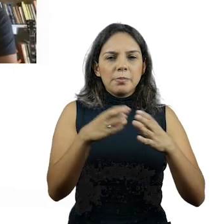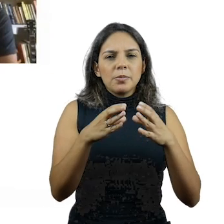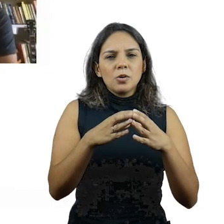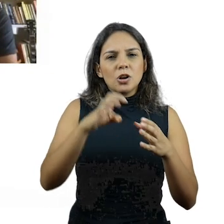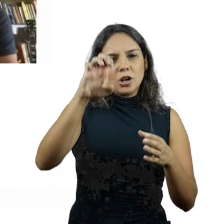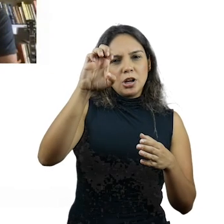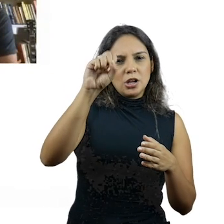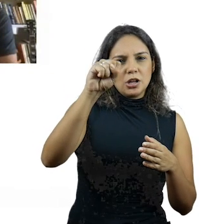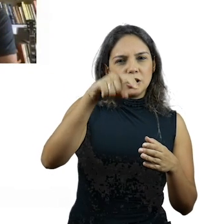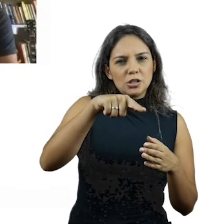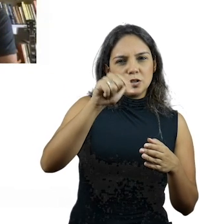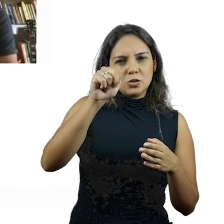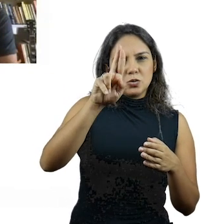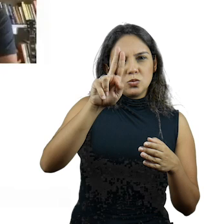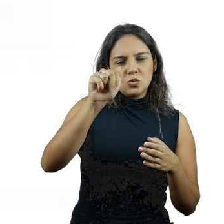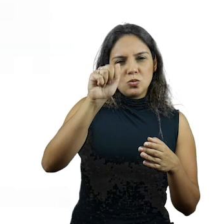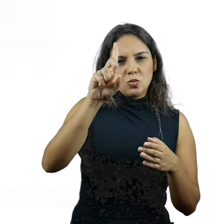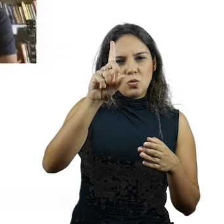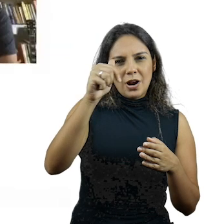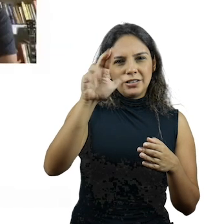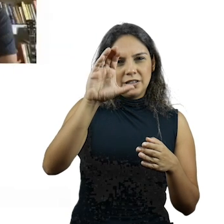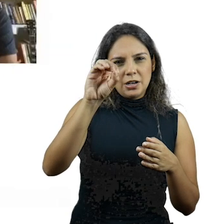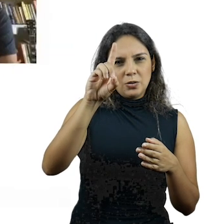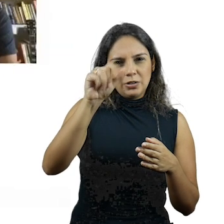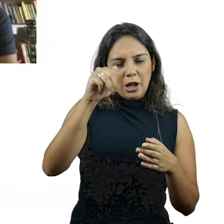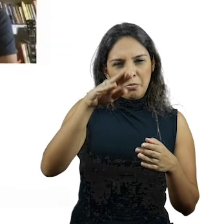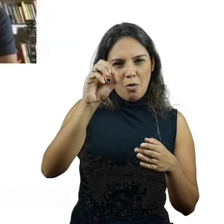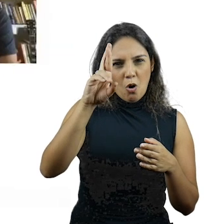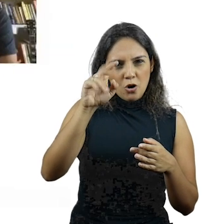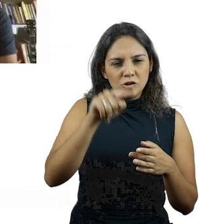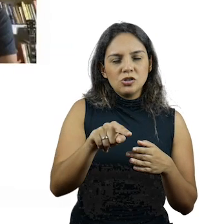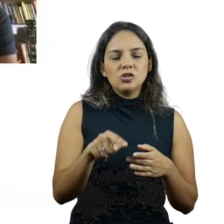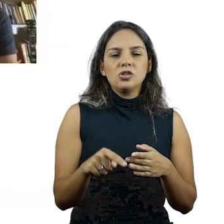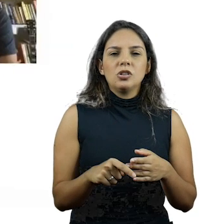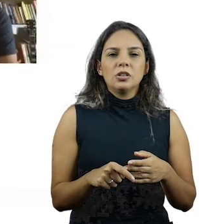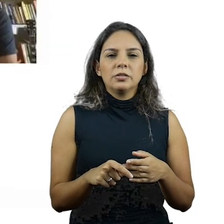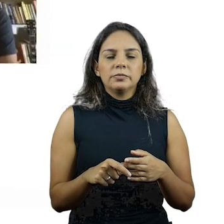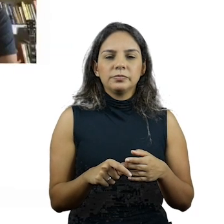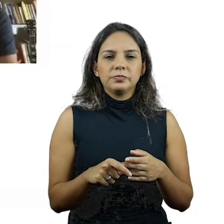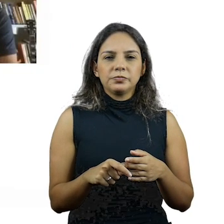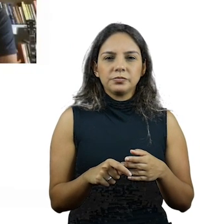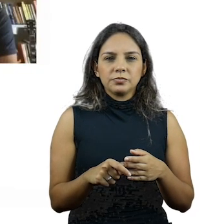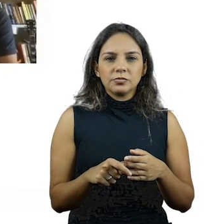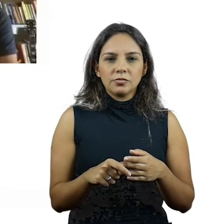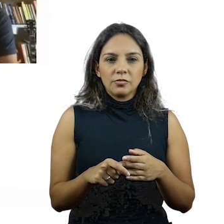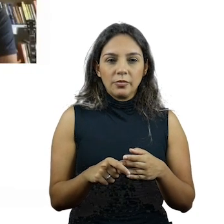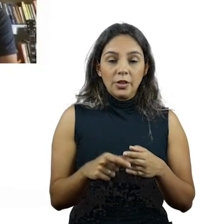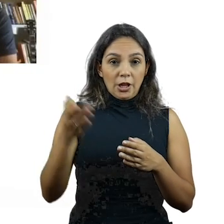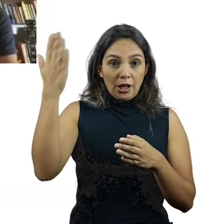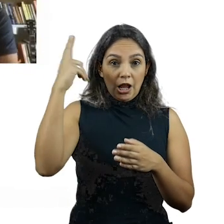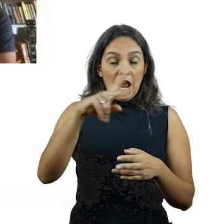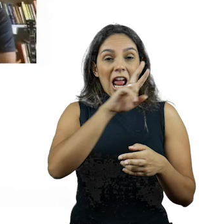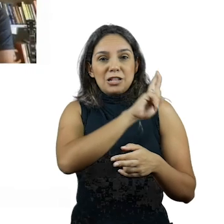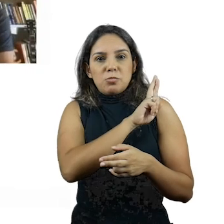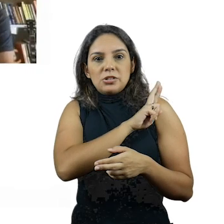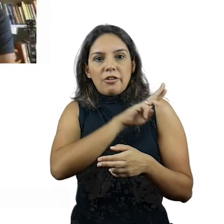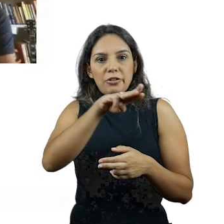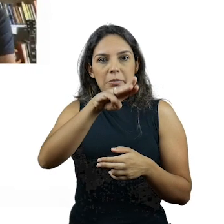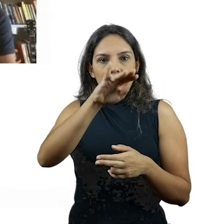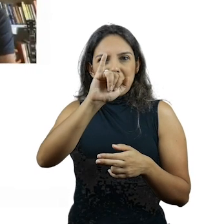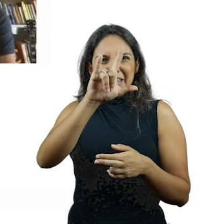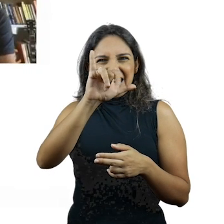essas milícias que hoje em dia, né, dominam o crime organizado aqui no Rio e em muitos lugares do